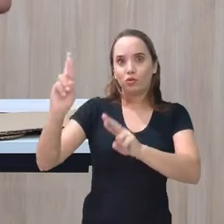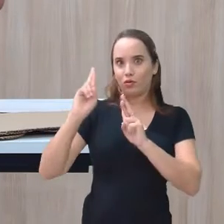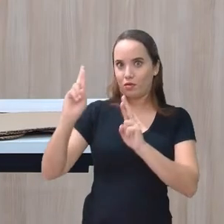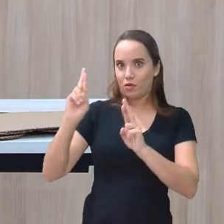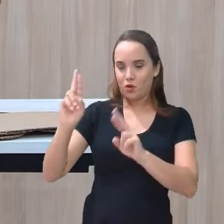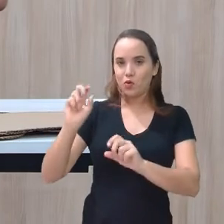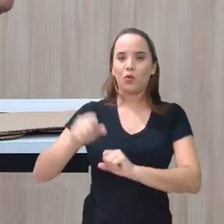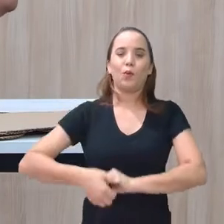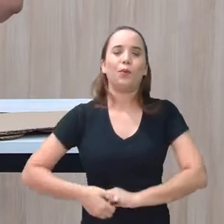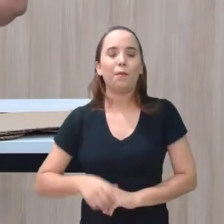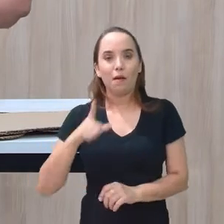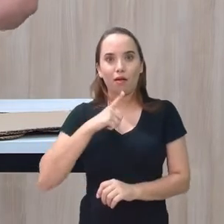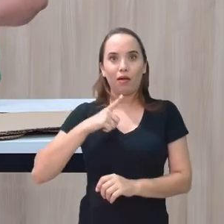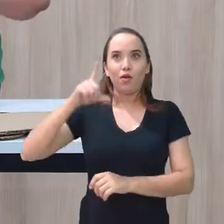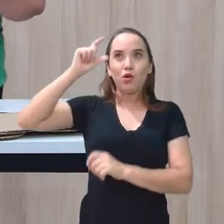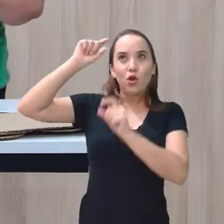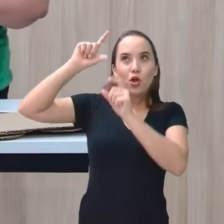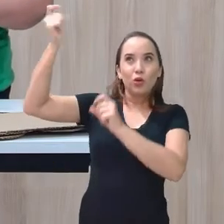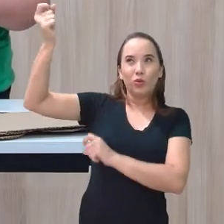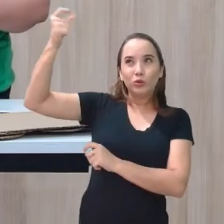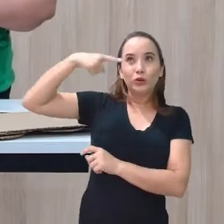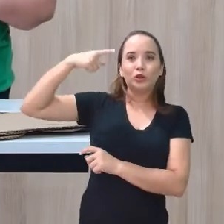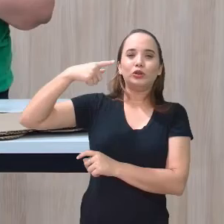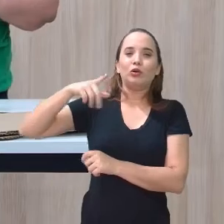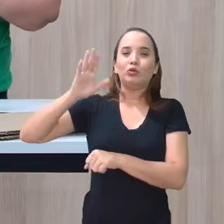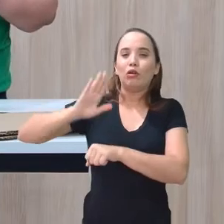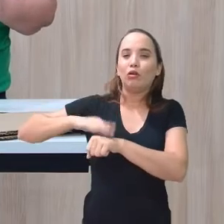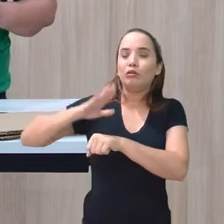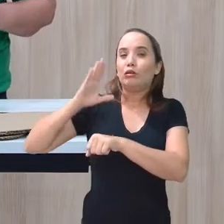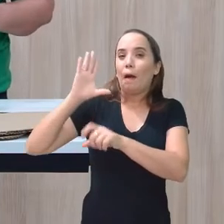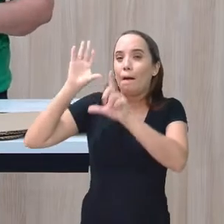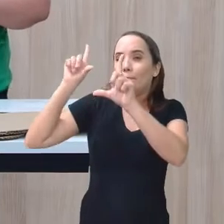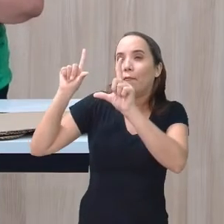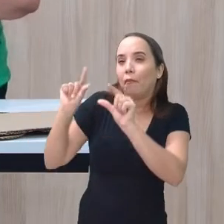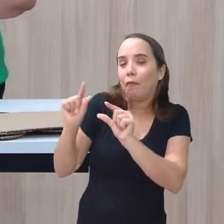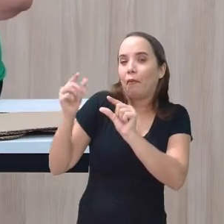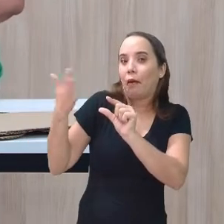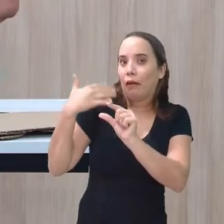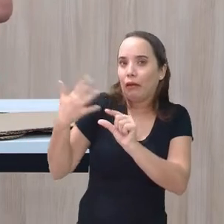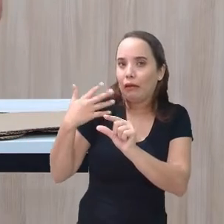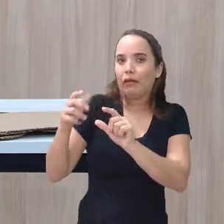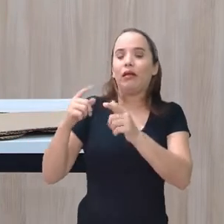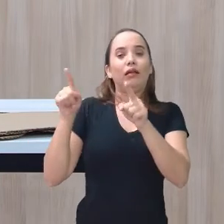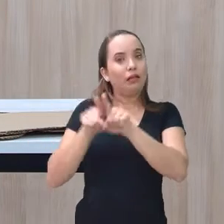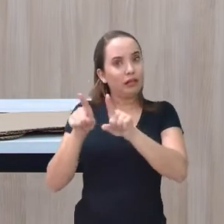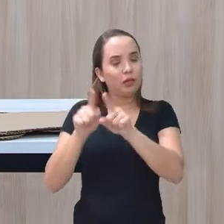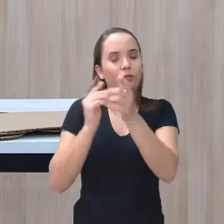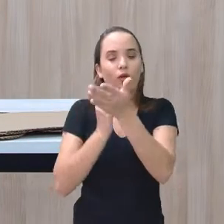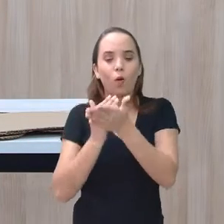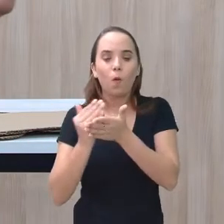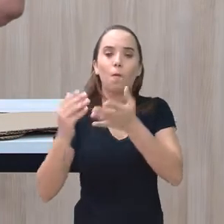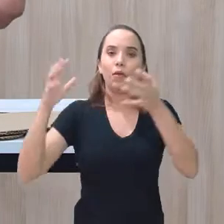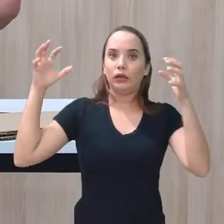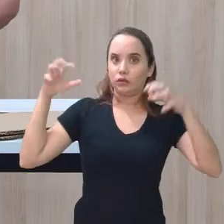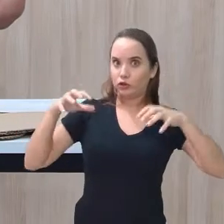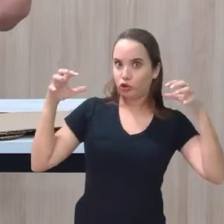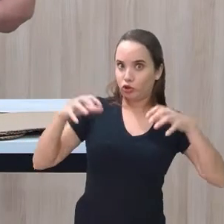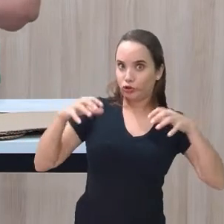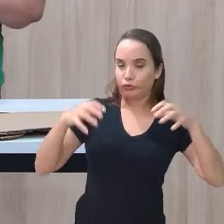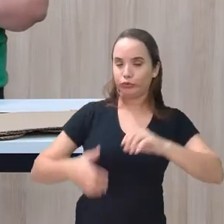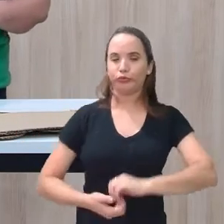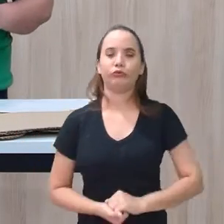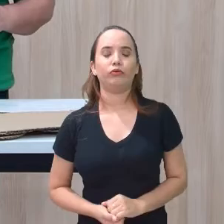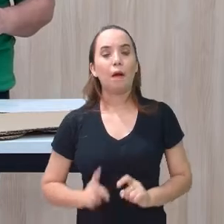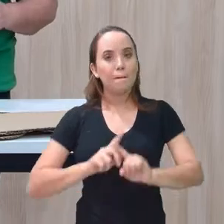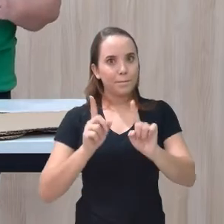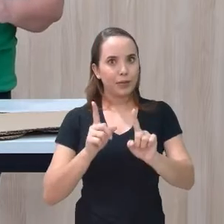ameno, e existe aí já começando aí alguns índices de chuva, embora que a predominância vai ser dessas